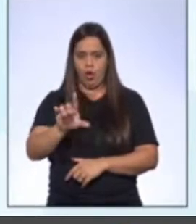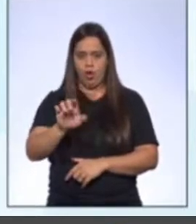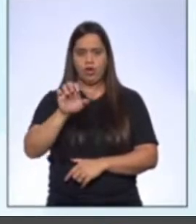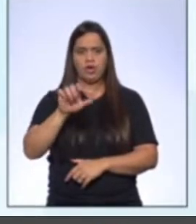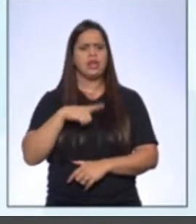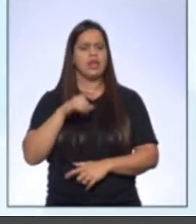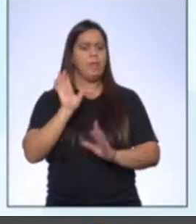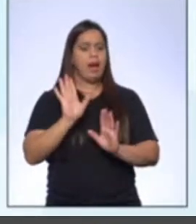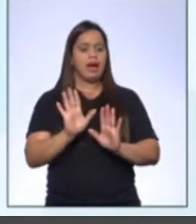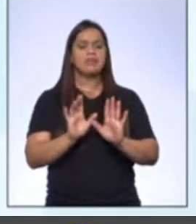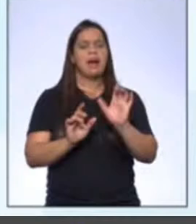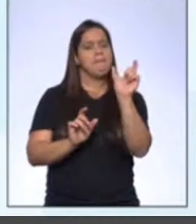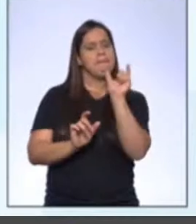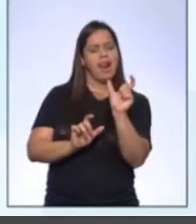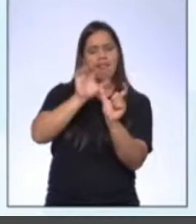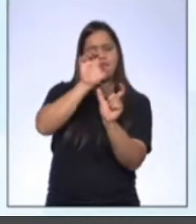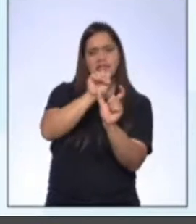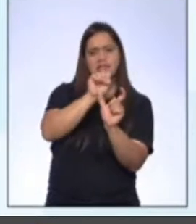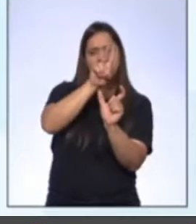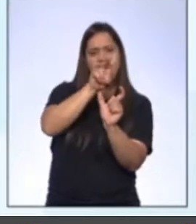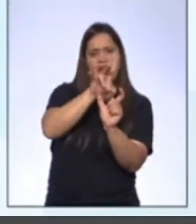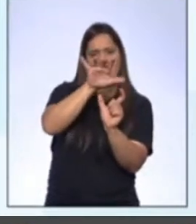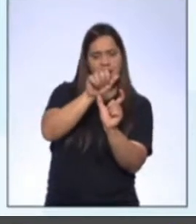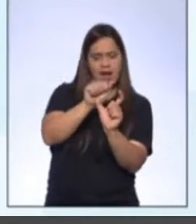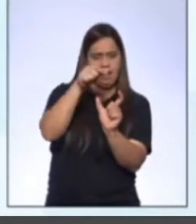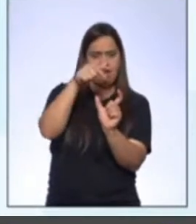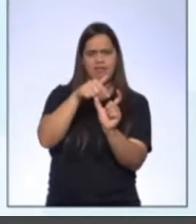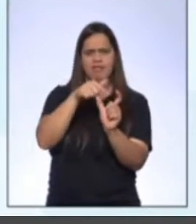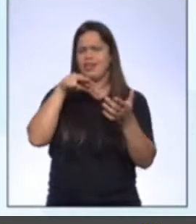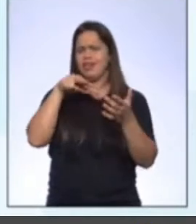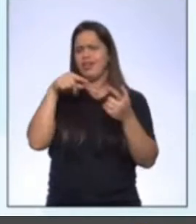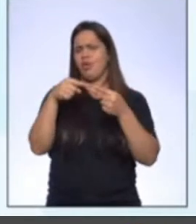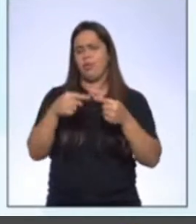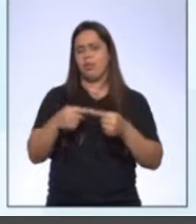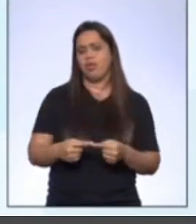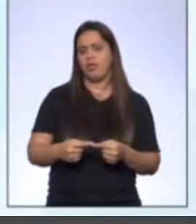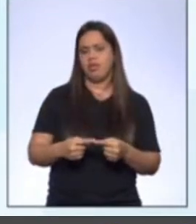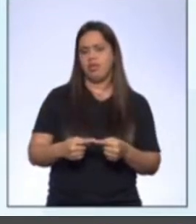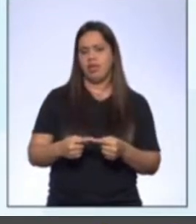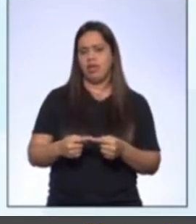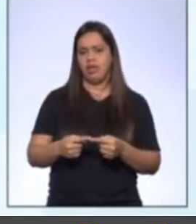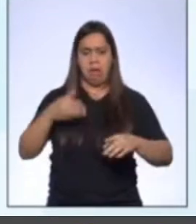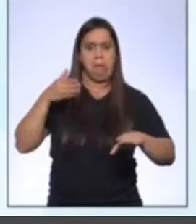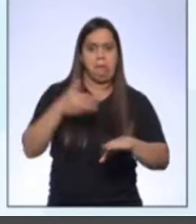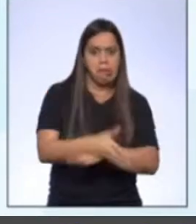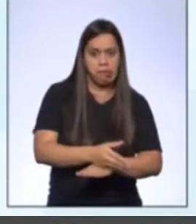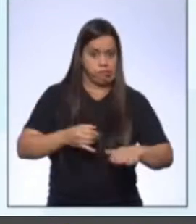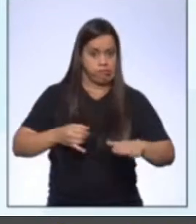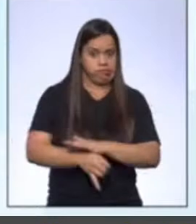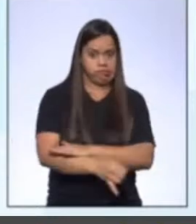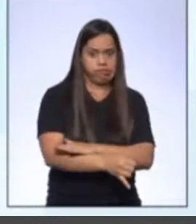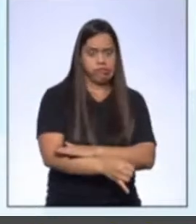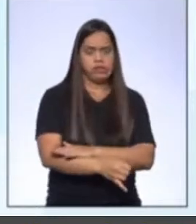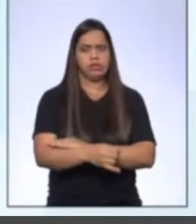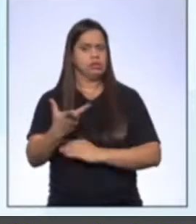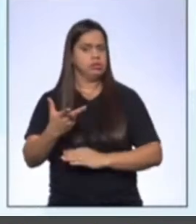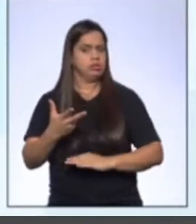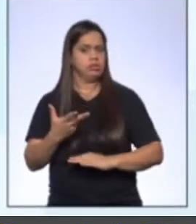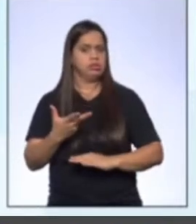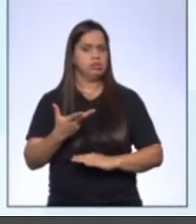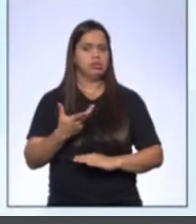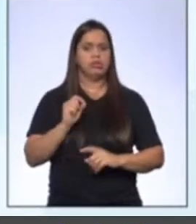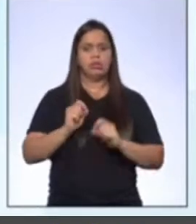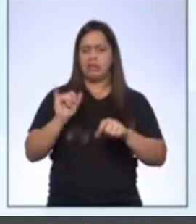nominalmente com A. Ataques. B. Medidas. C.